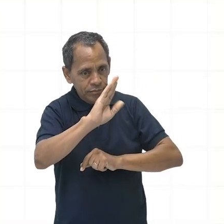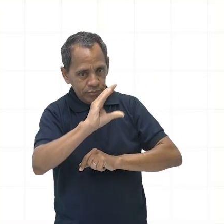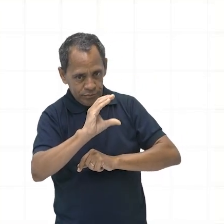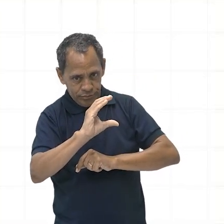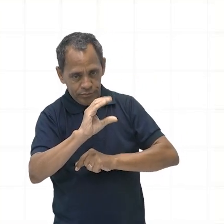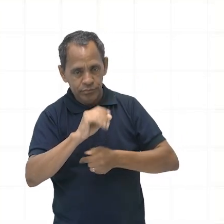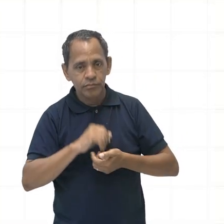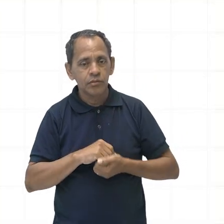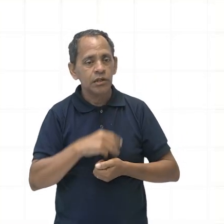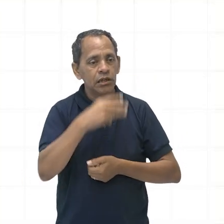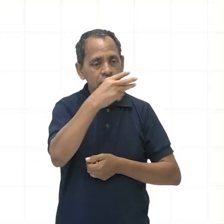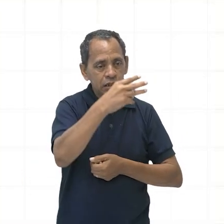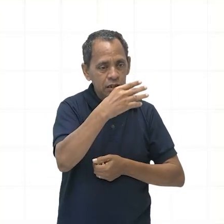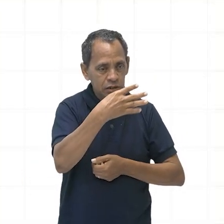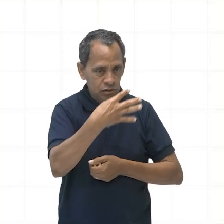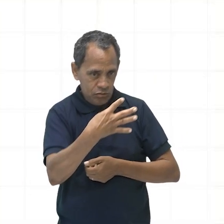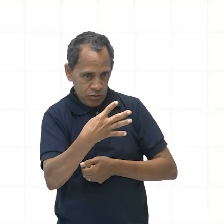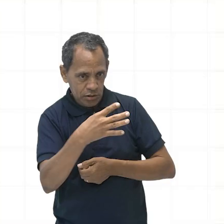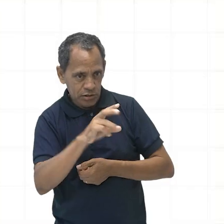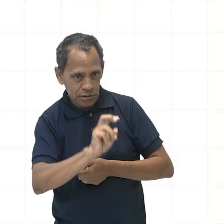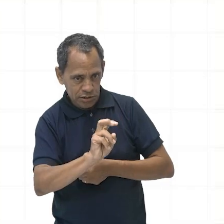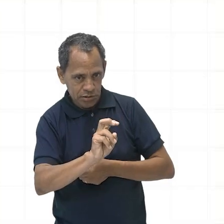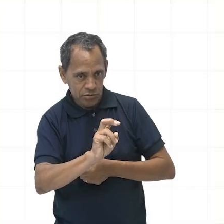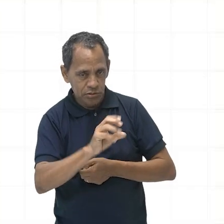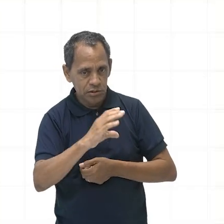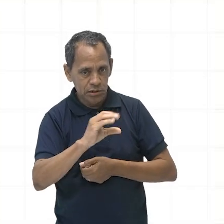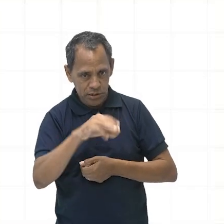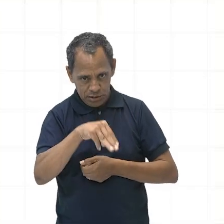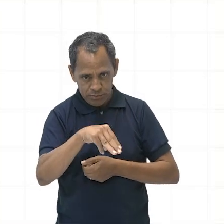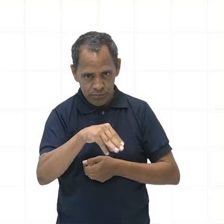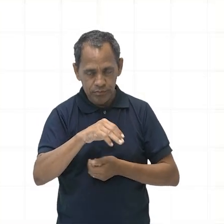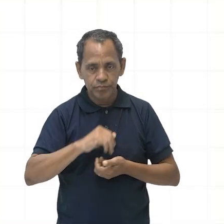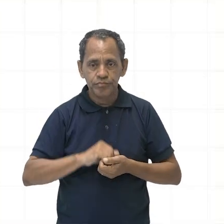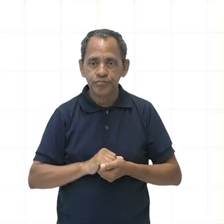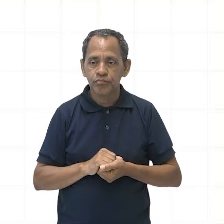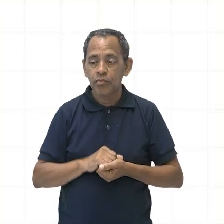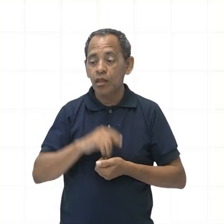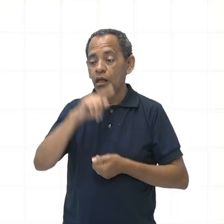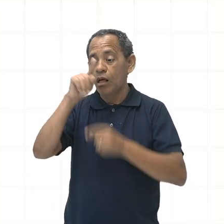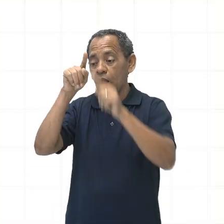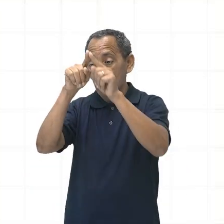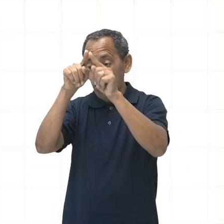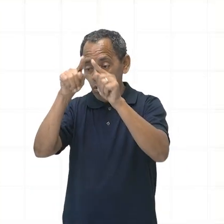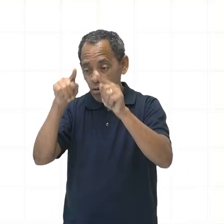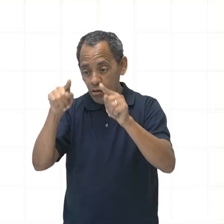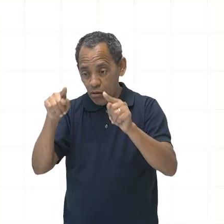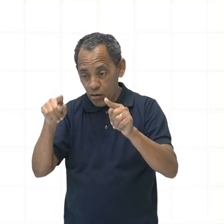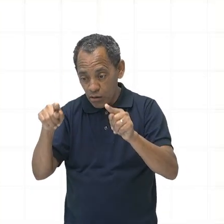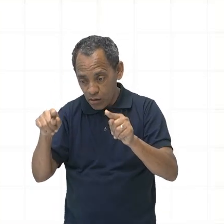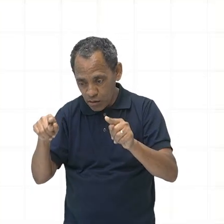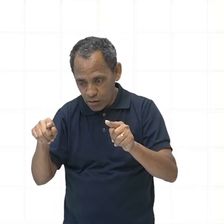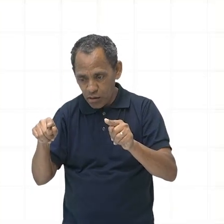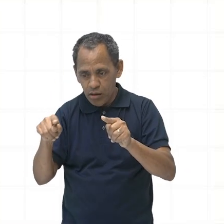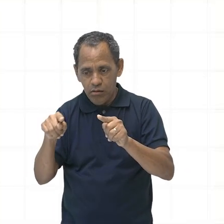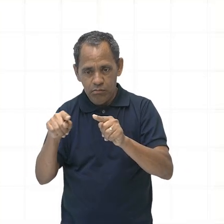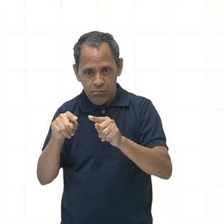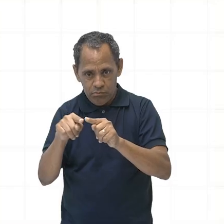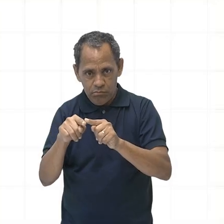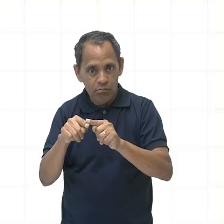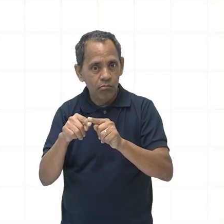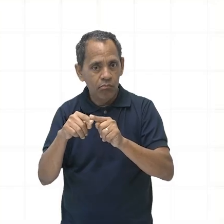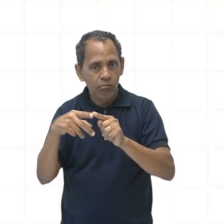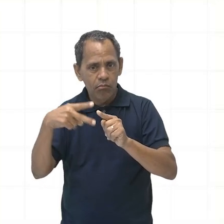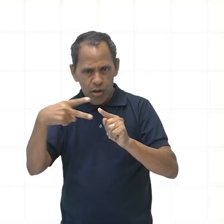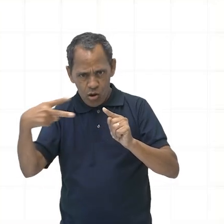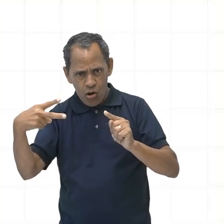são 3, 4 e 5 centímetros, né? No outro triângulo, o triângulo maior, o